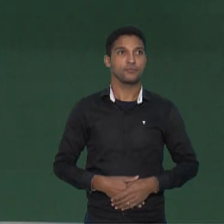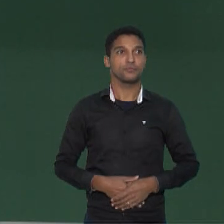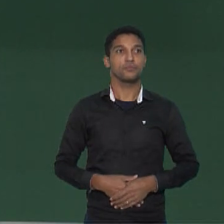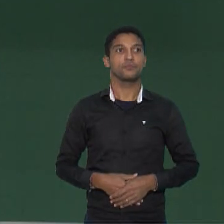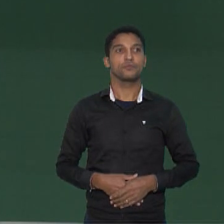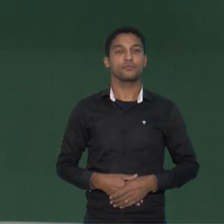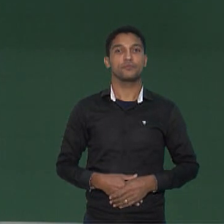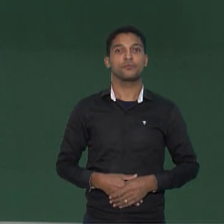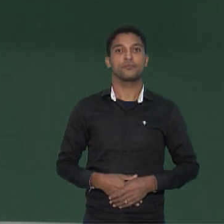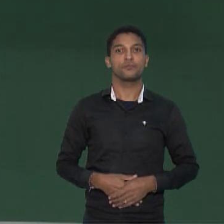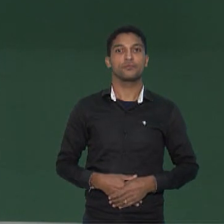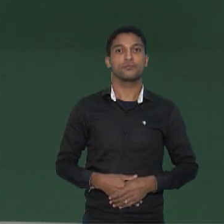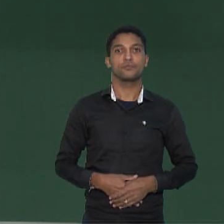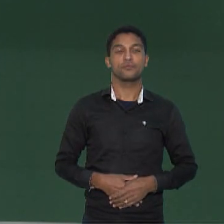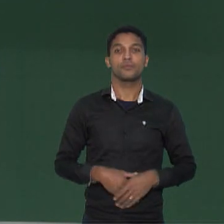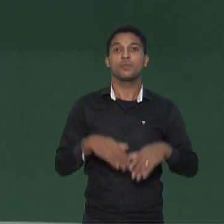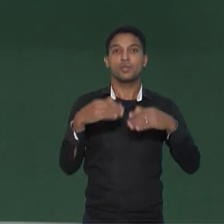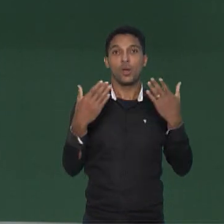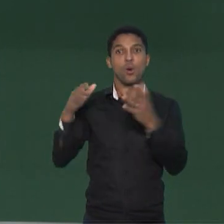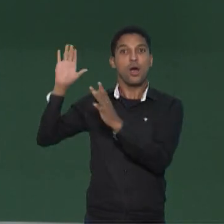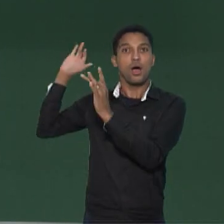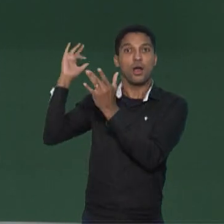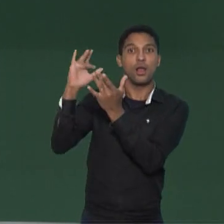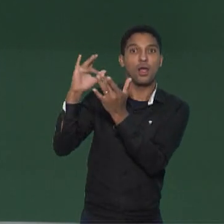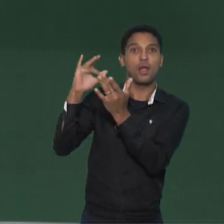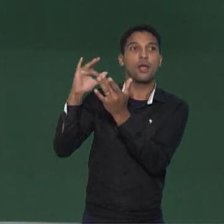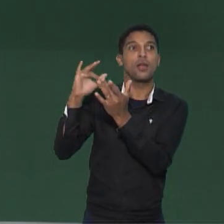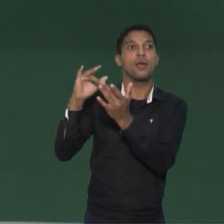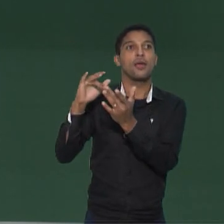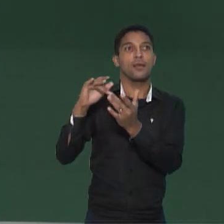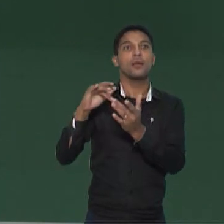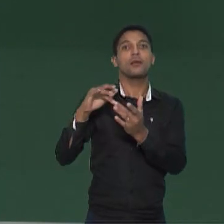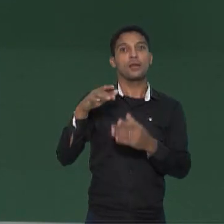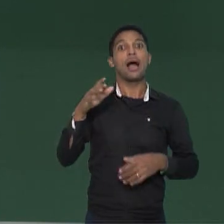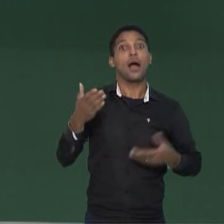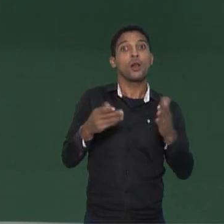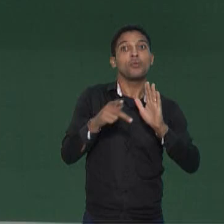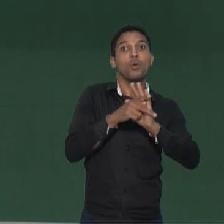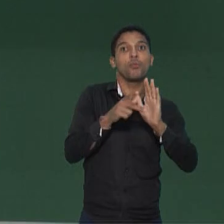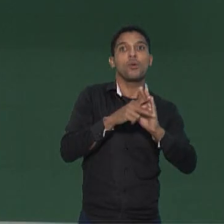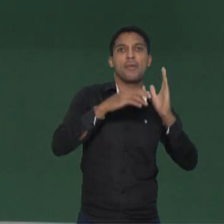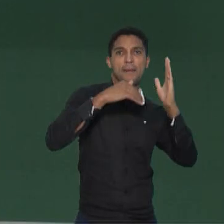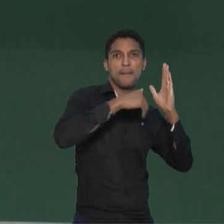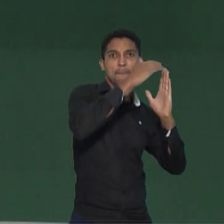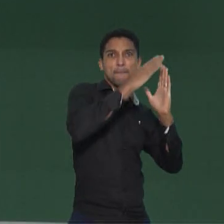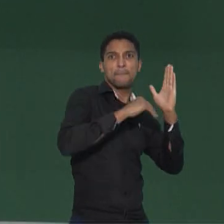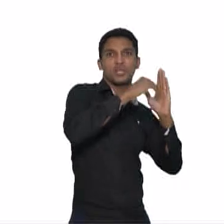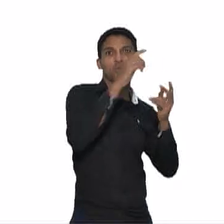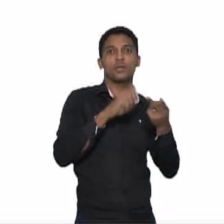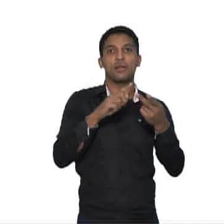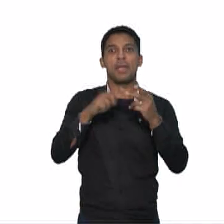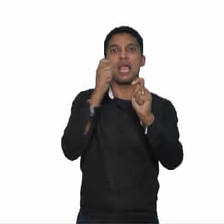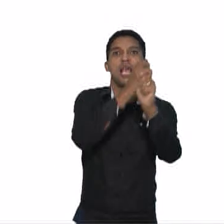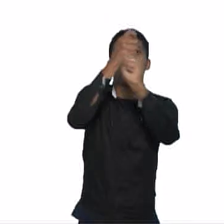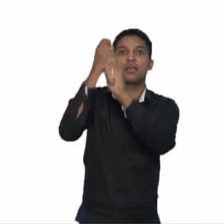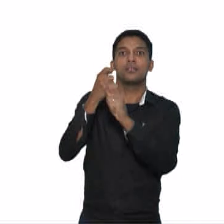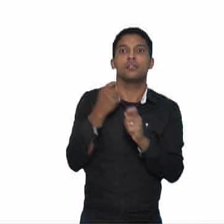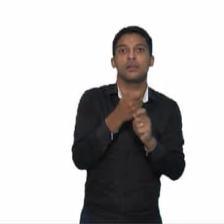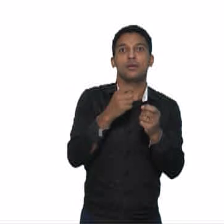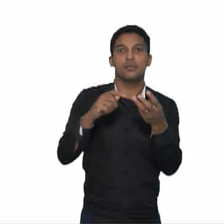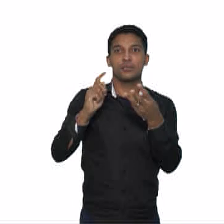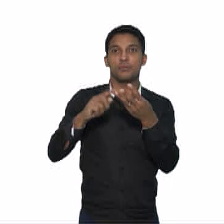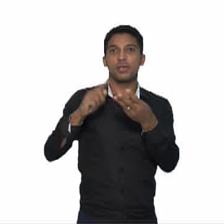estão corretas. Neoclassicismo, mais um pouquinho para vocês, na pintura, na escultura e na arquitetura e no